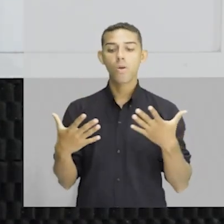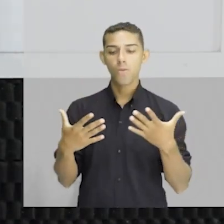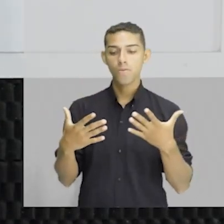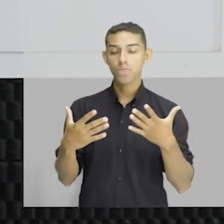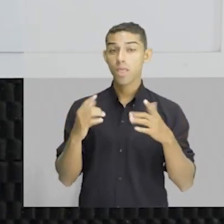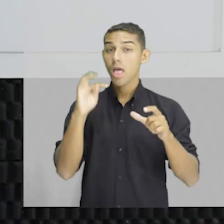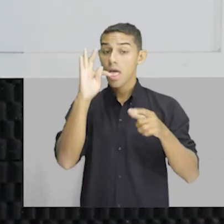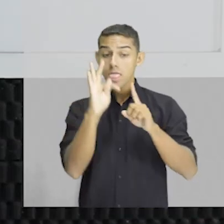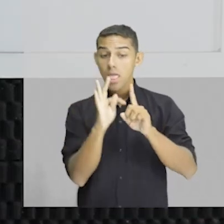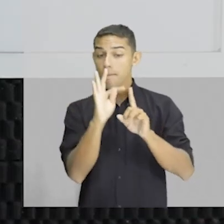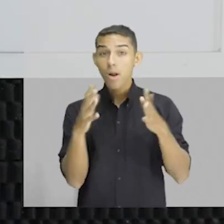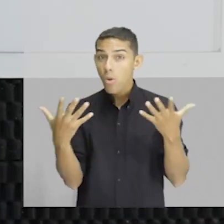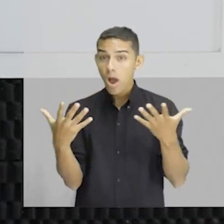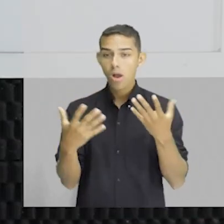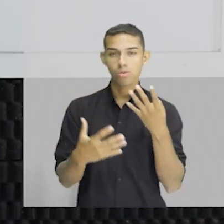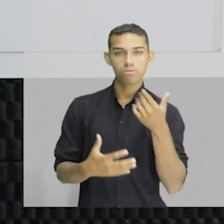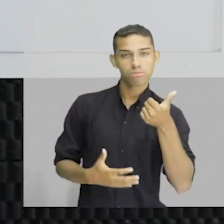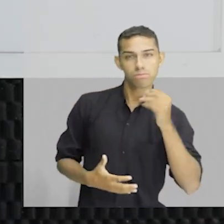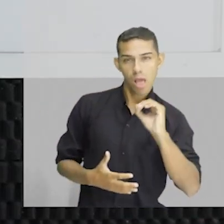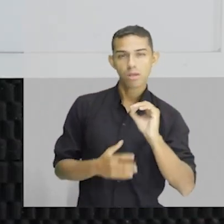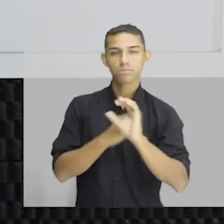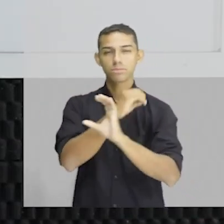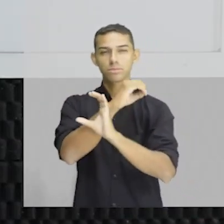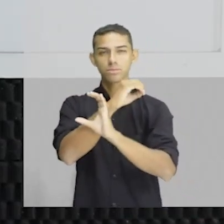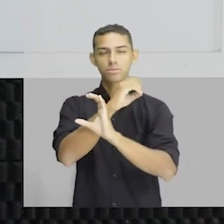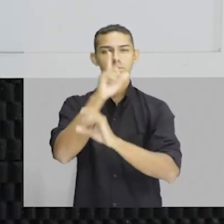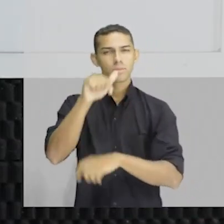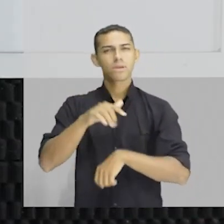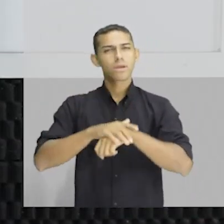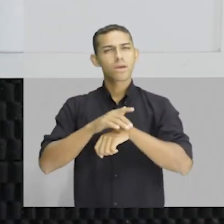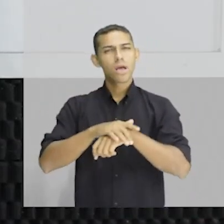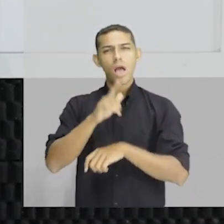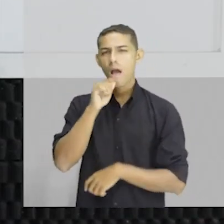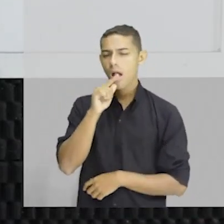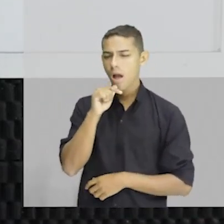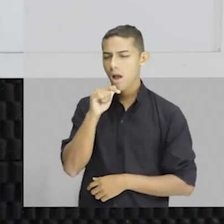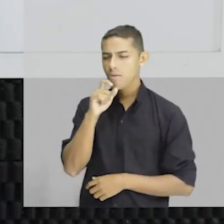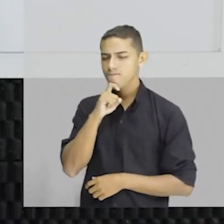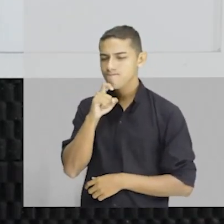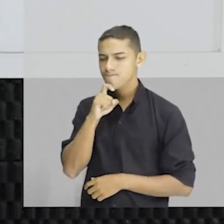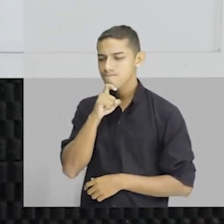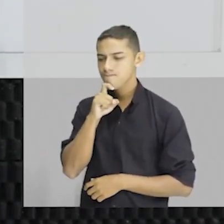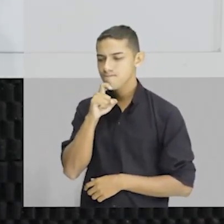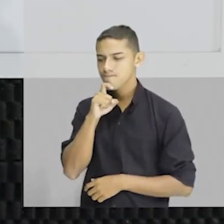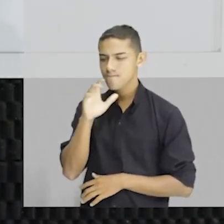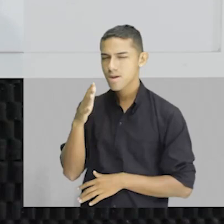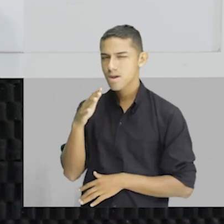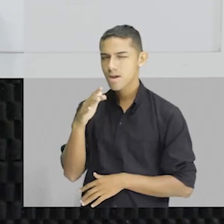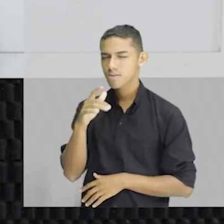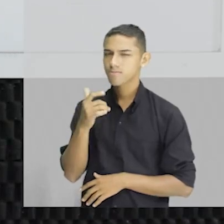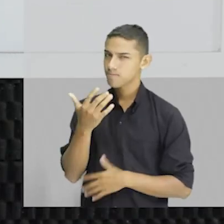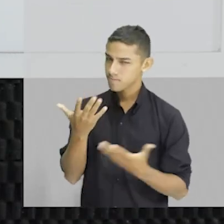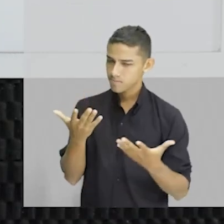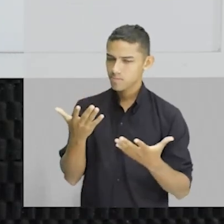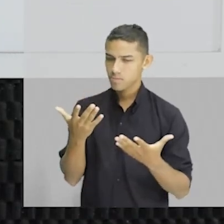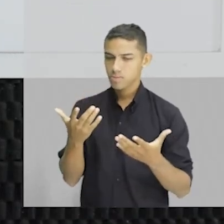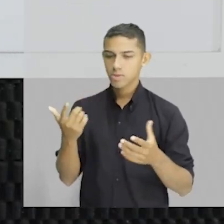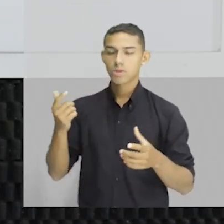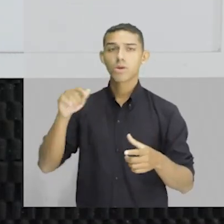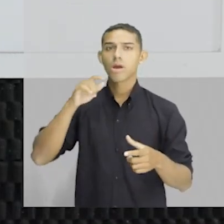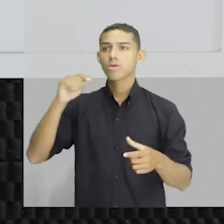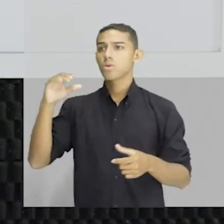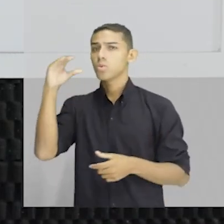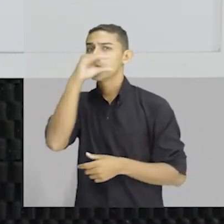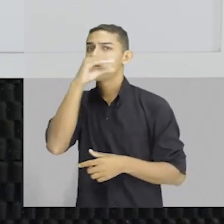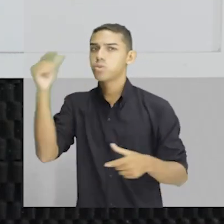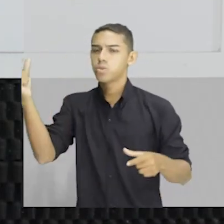intuito disso aí é resfriar o parafuso né uma água aqui relativamente fria 10 graus Celsius colocou o parafuso que